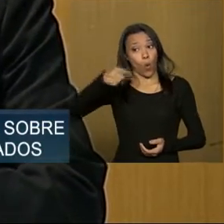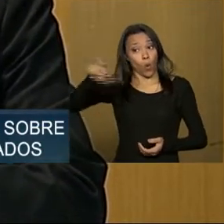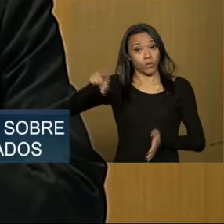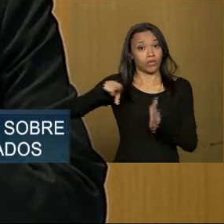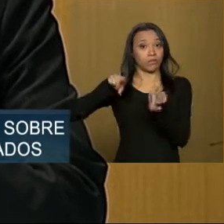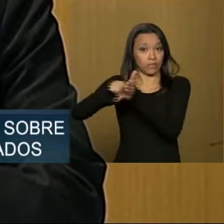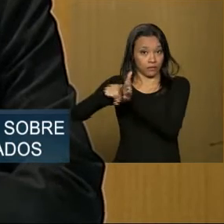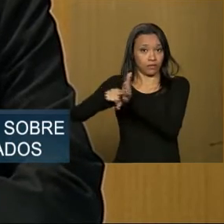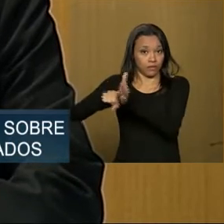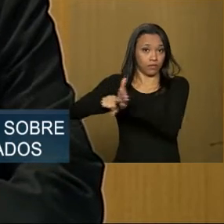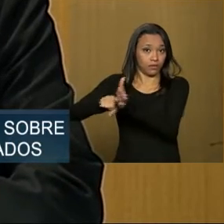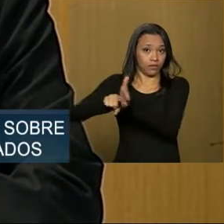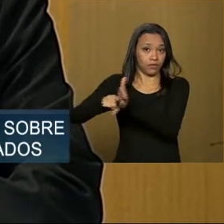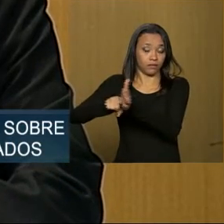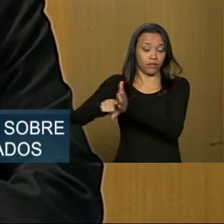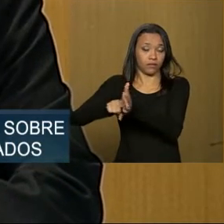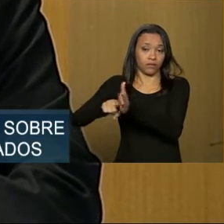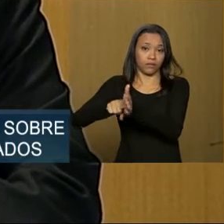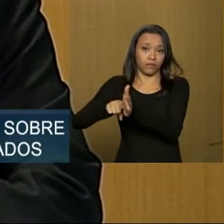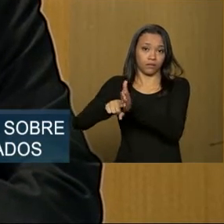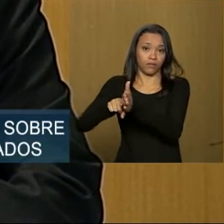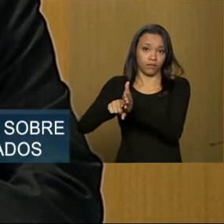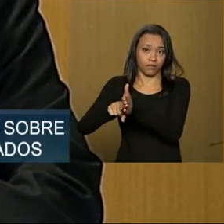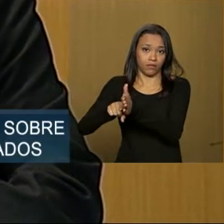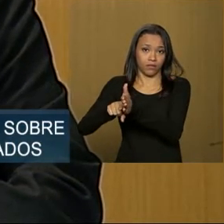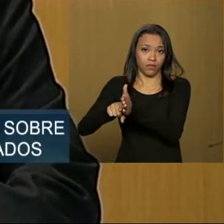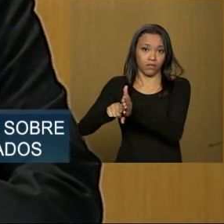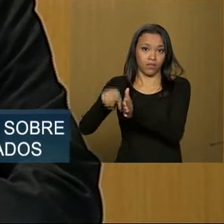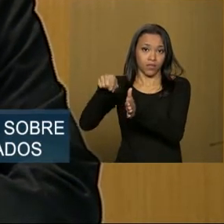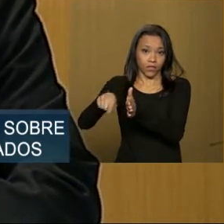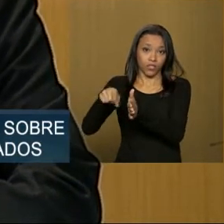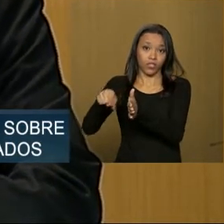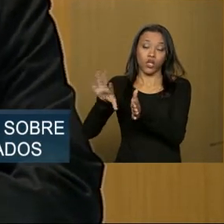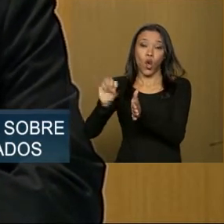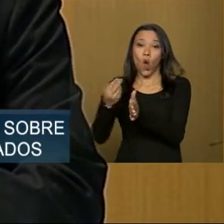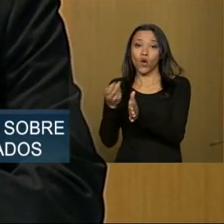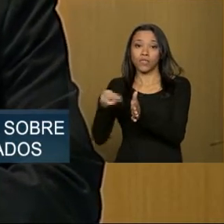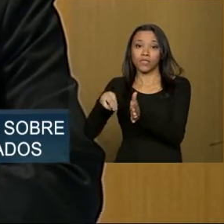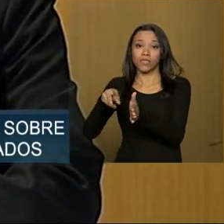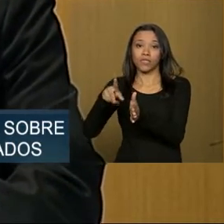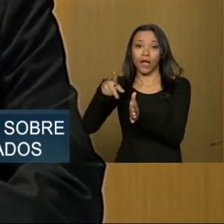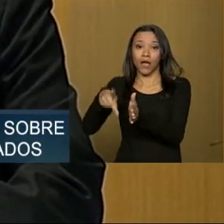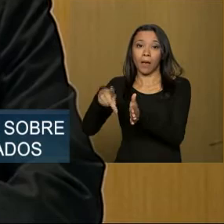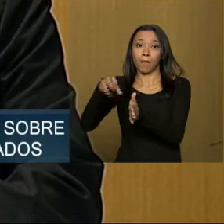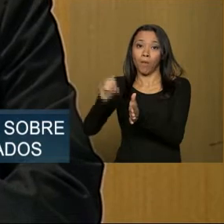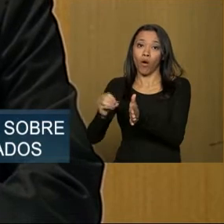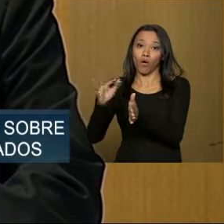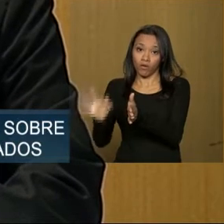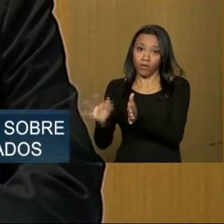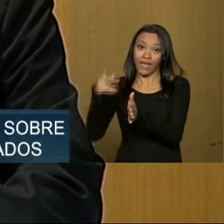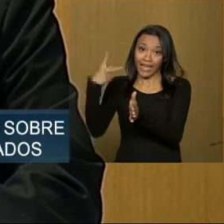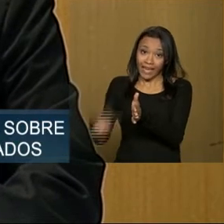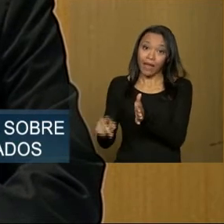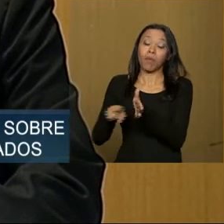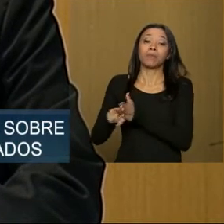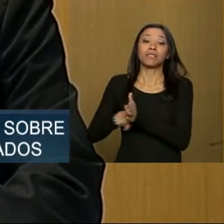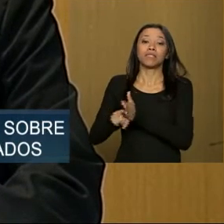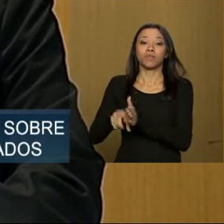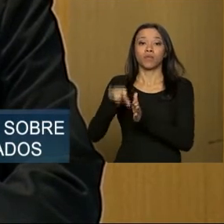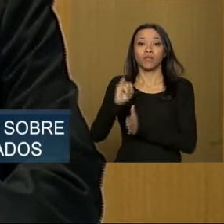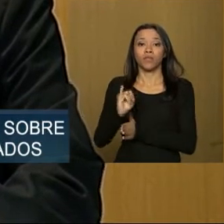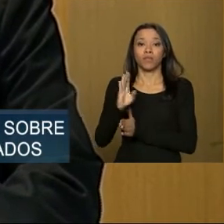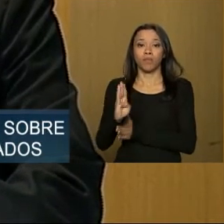pesquisas, como a pesquisa de orçamento familiar, a POF, é uma pesquisa do IBGE, que mostra que o